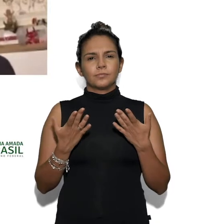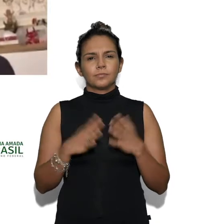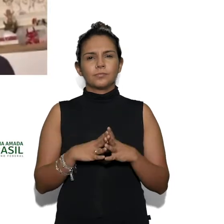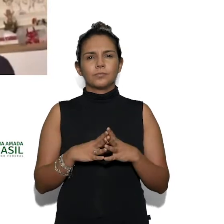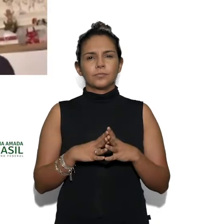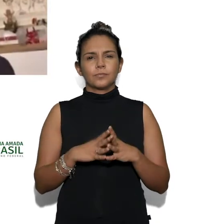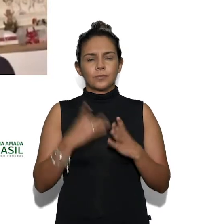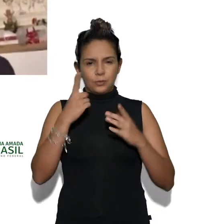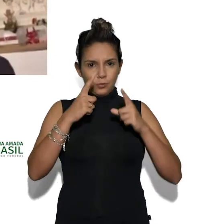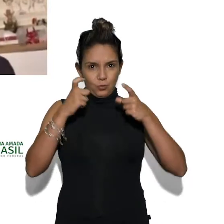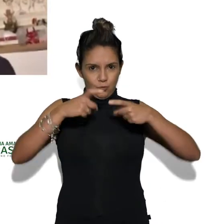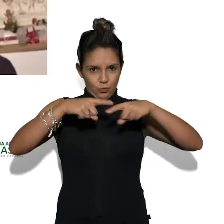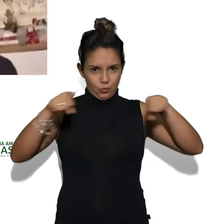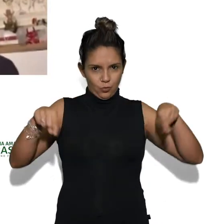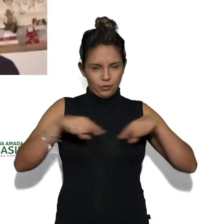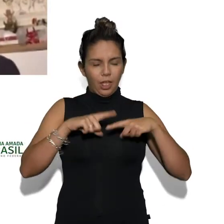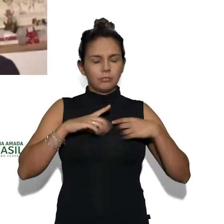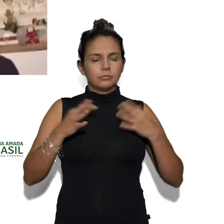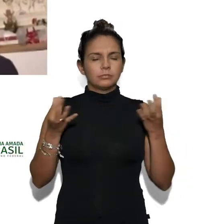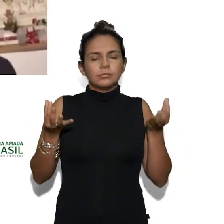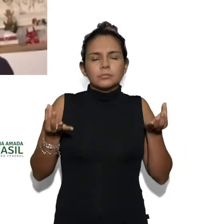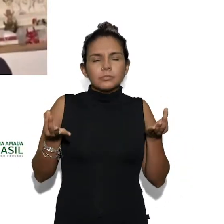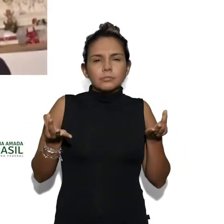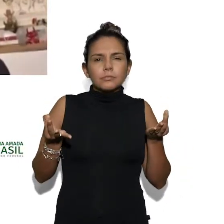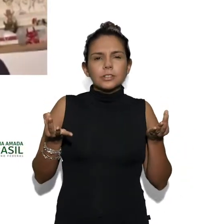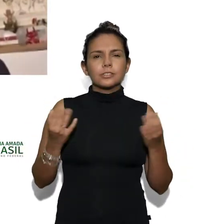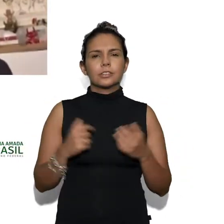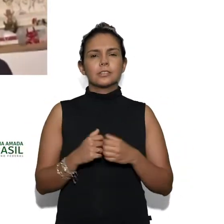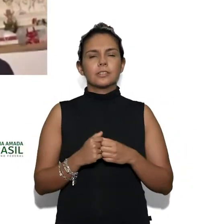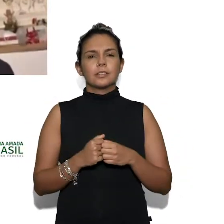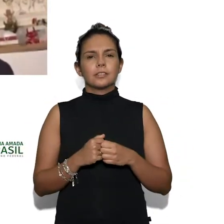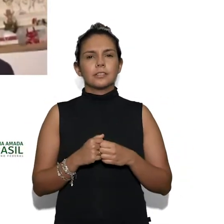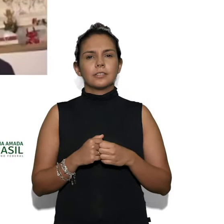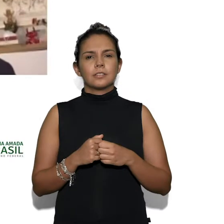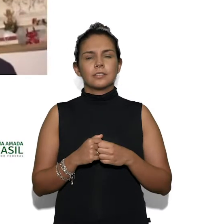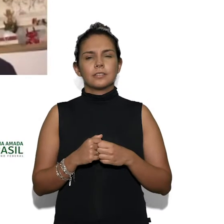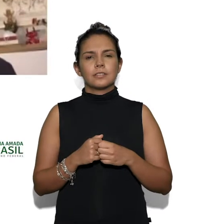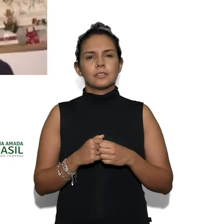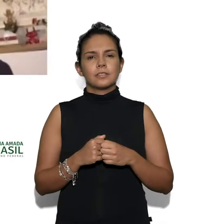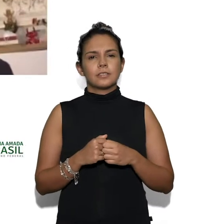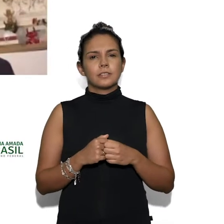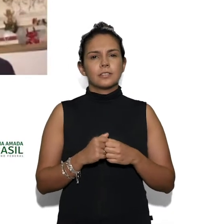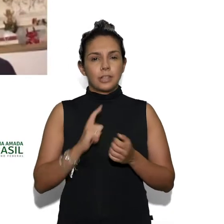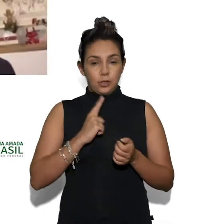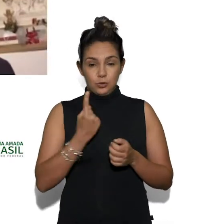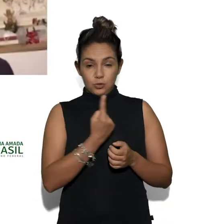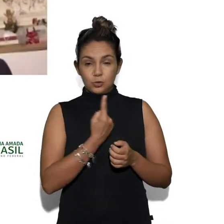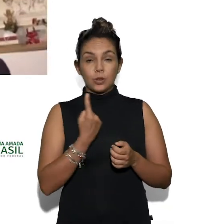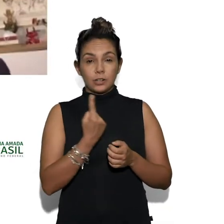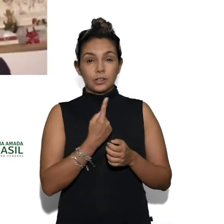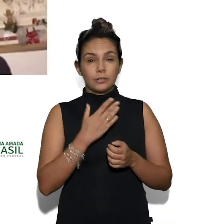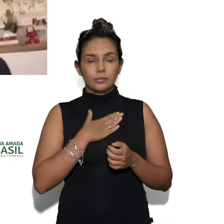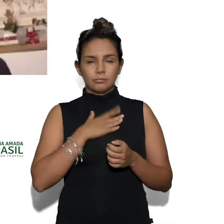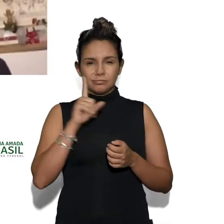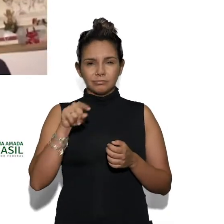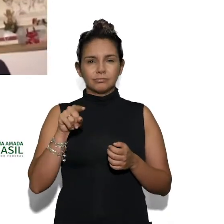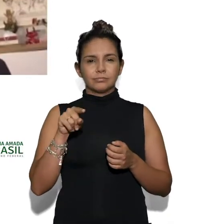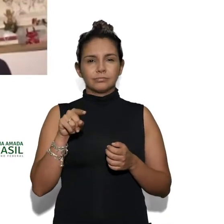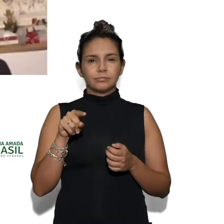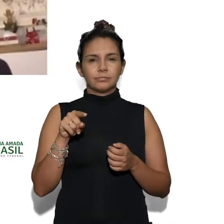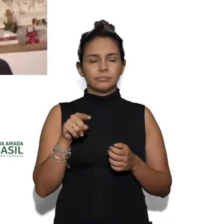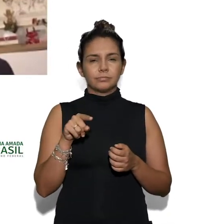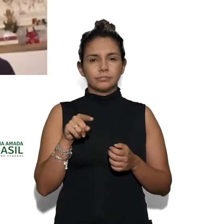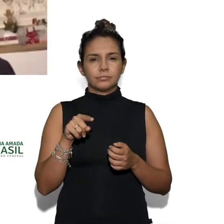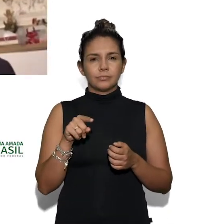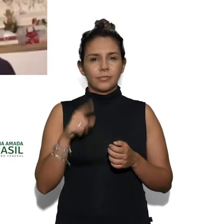suplicar um espaço de meditação, um espaço até de regresso a uma certa solidão. Eu sou